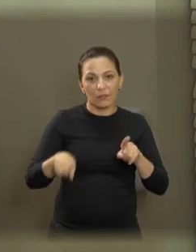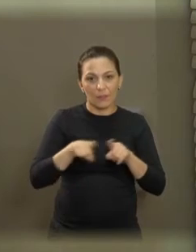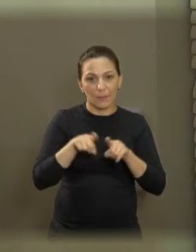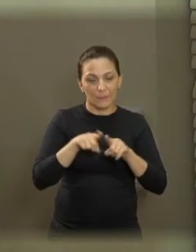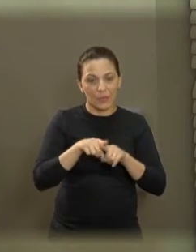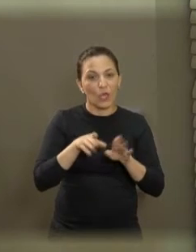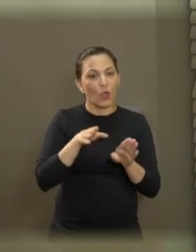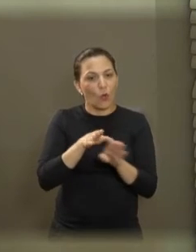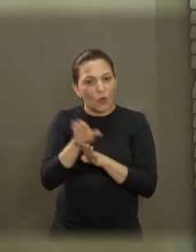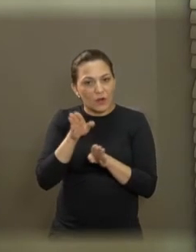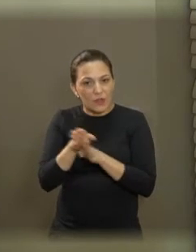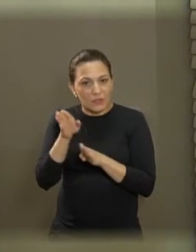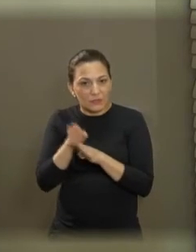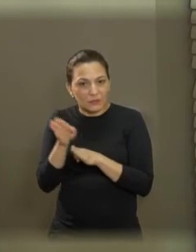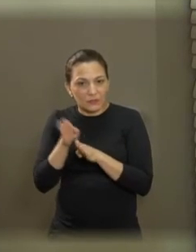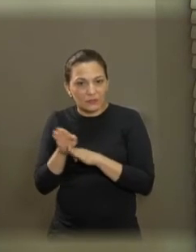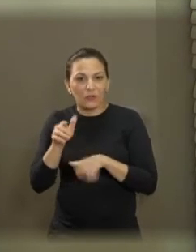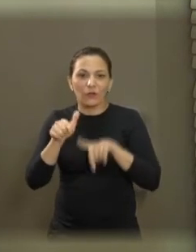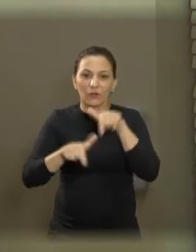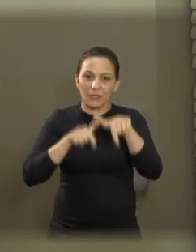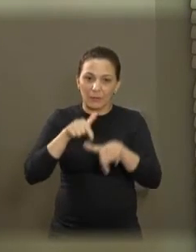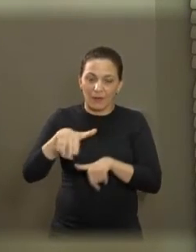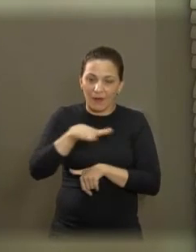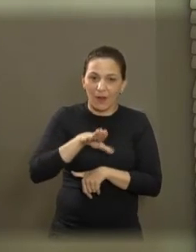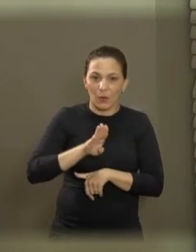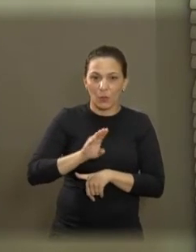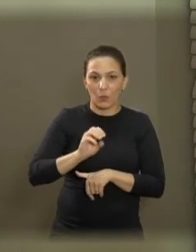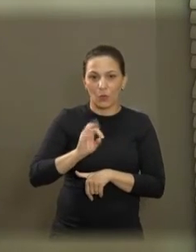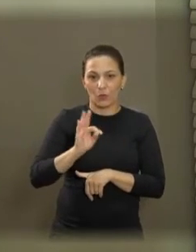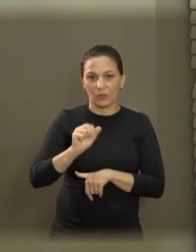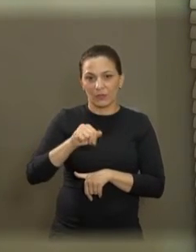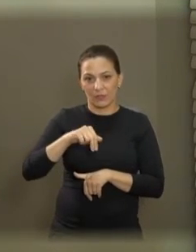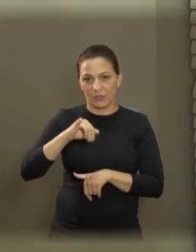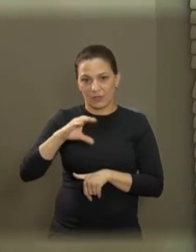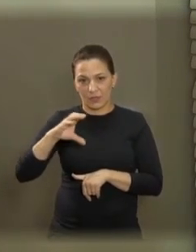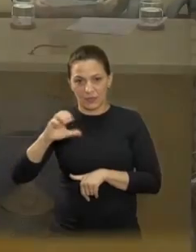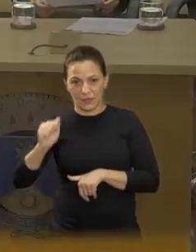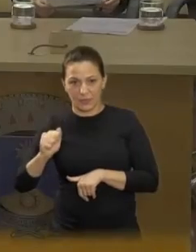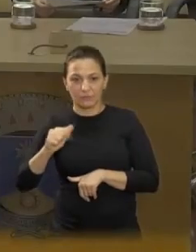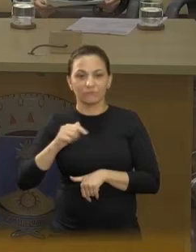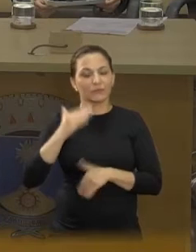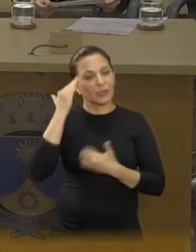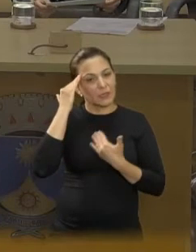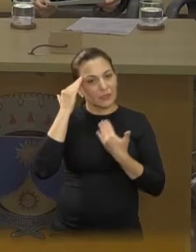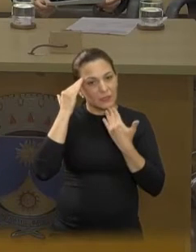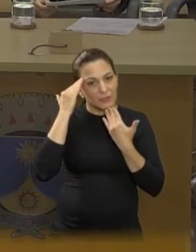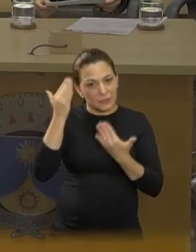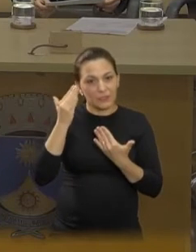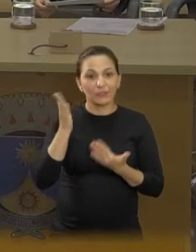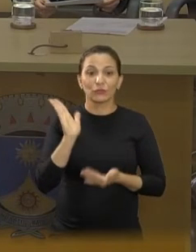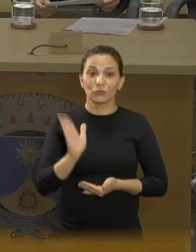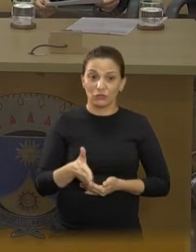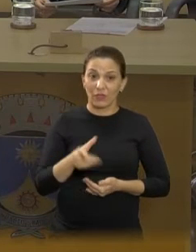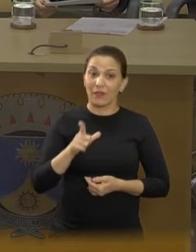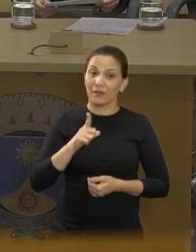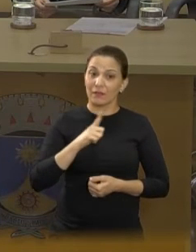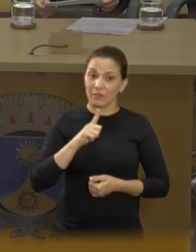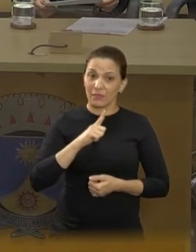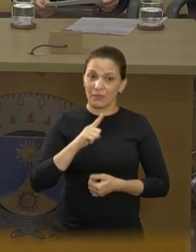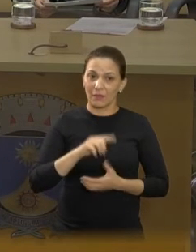co-orientação, né, dos trabalhos da botânica. Então, eu agradeço aqui formalmente, já fiz isso,